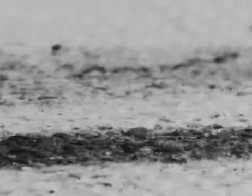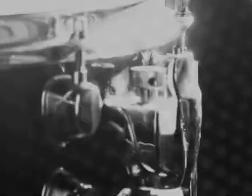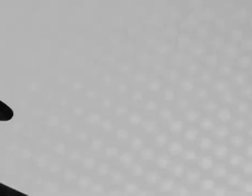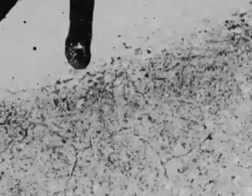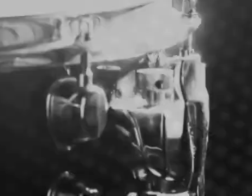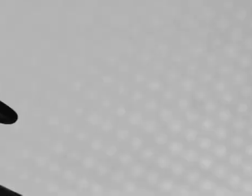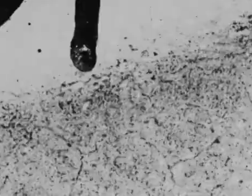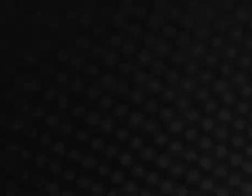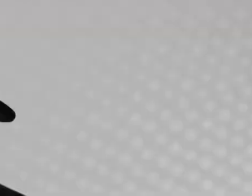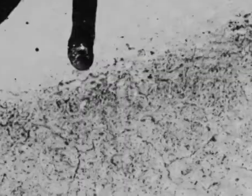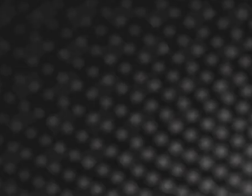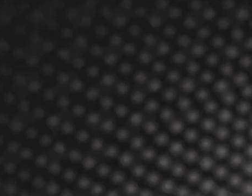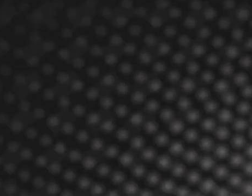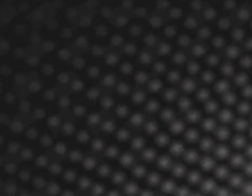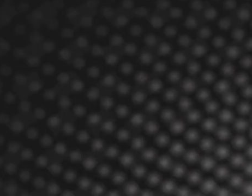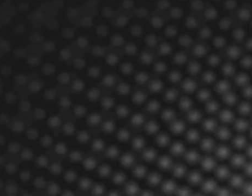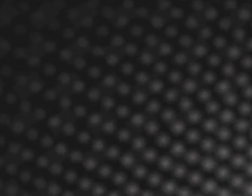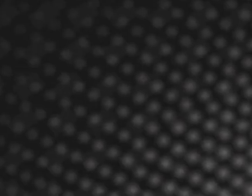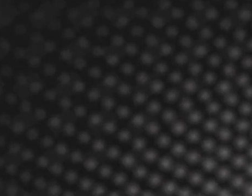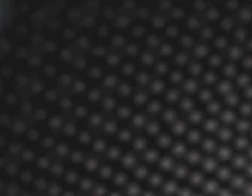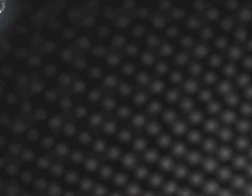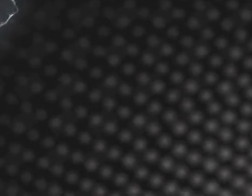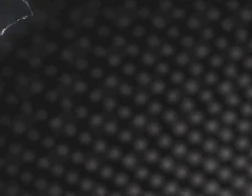Foi a única vez que aconteceu também, né? Mas foi muito rápido e tal, não trocamos telefone, nada. Tá? Falei, te conheci